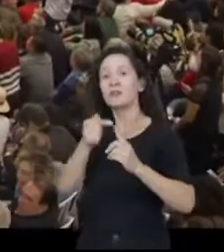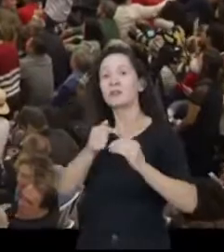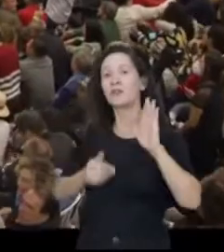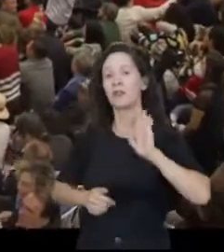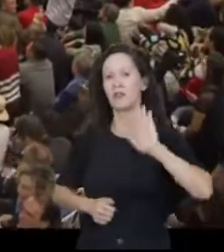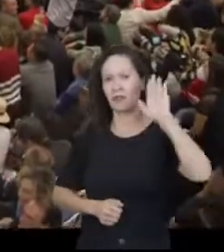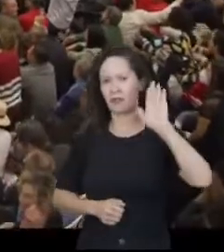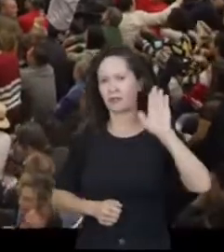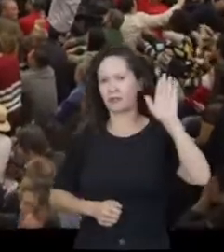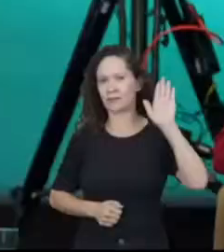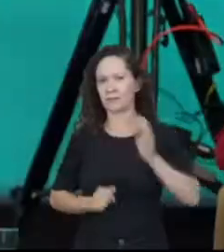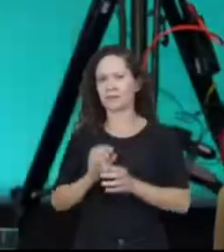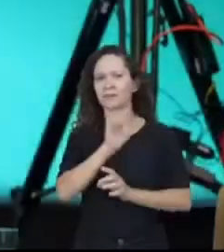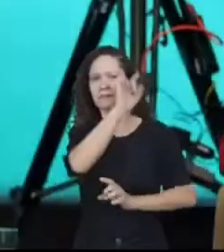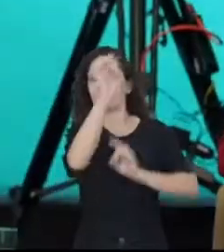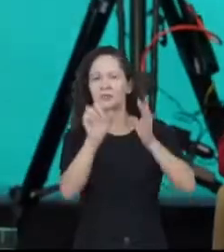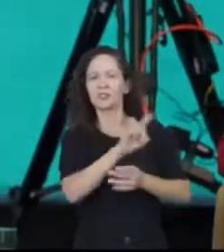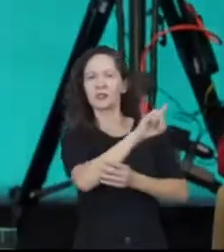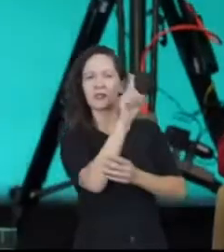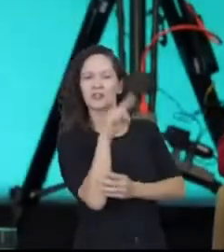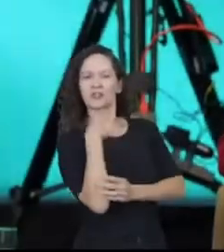Especial porque todos nós temos